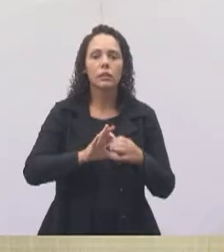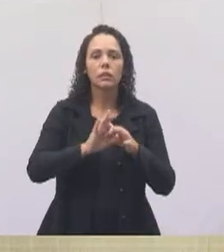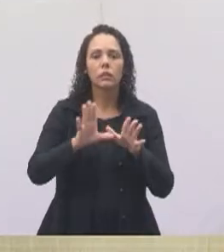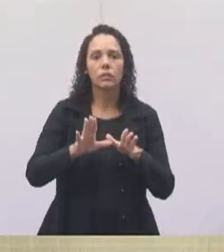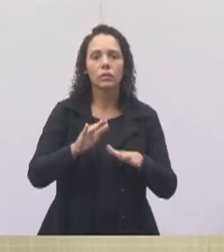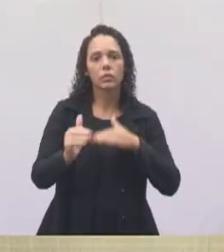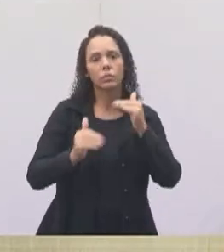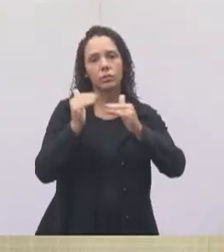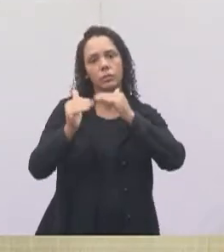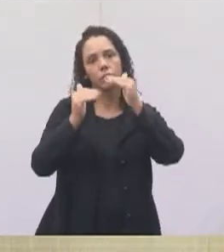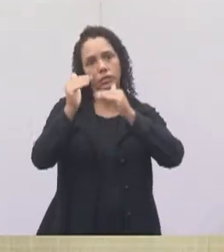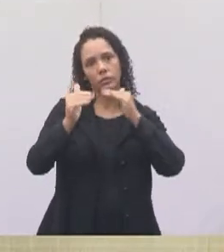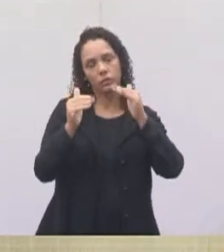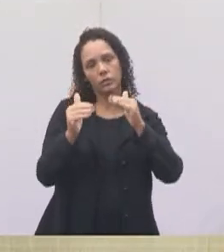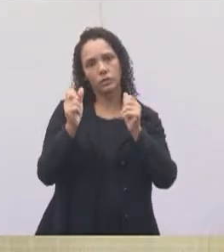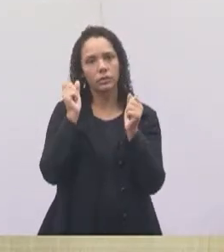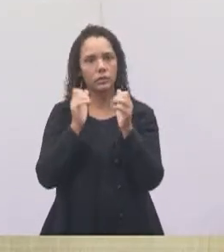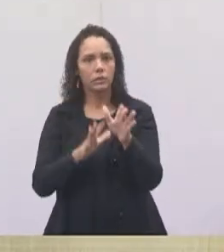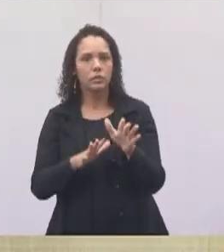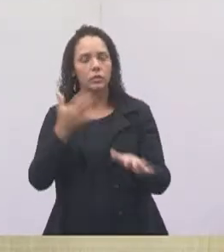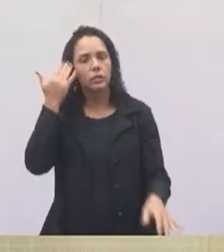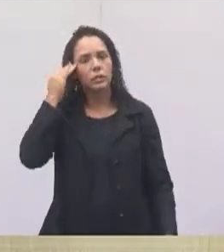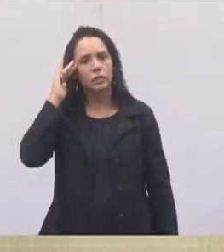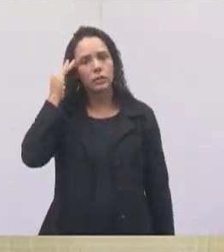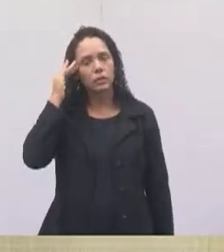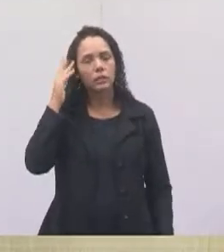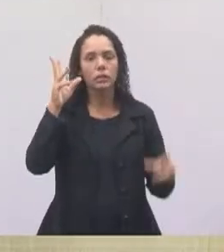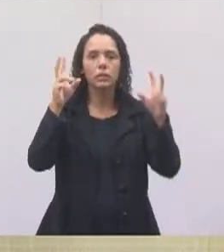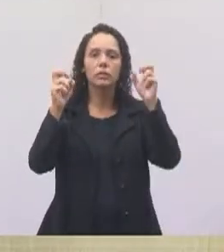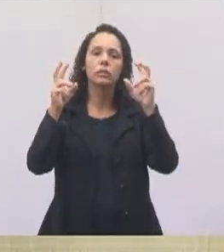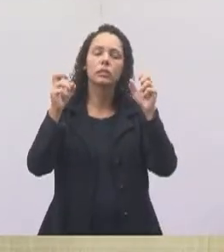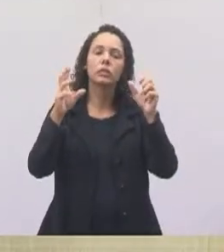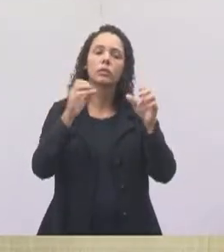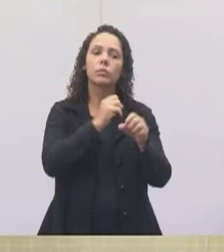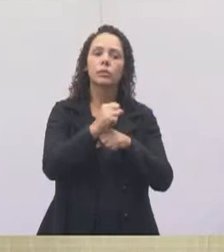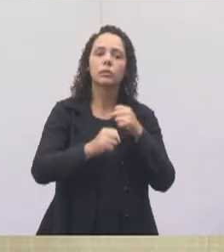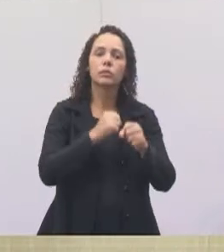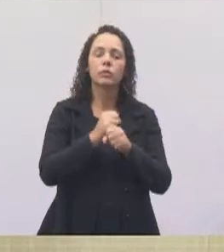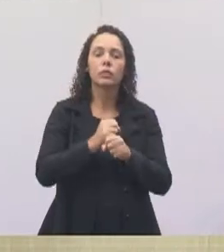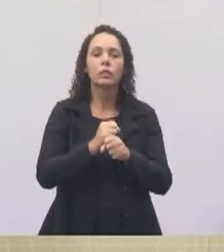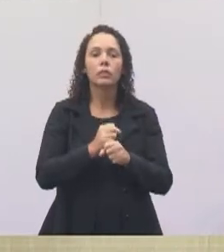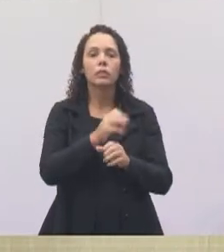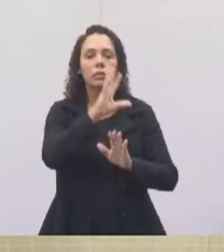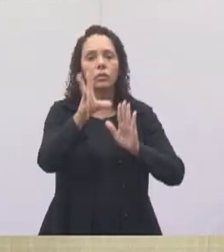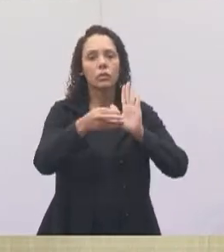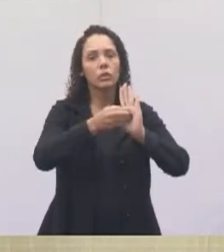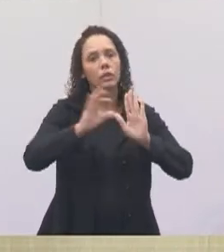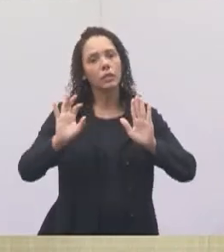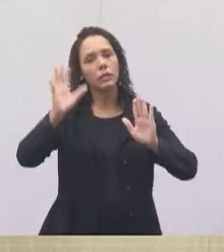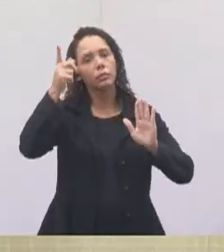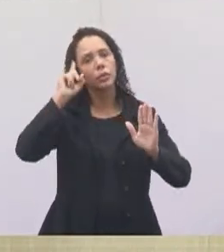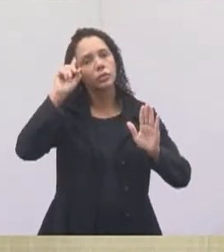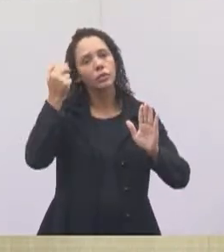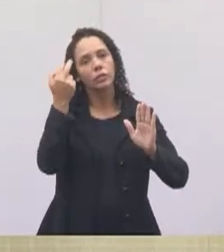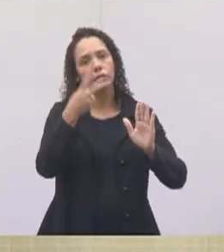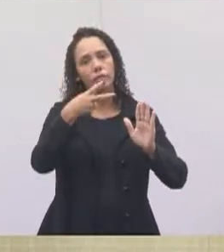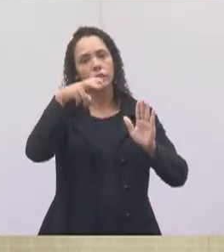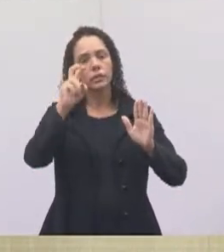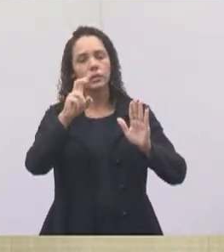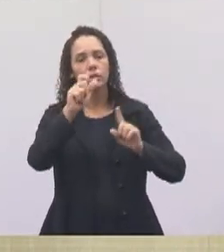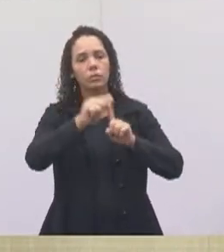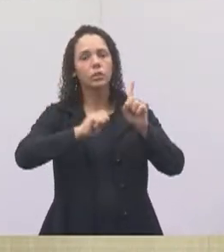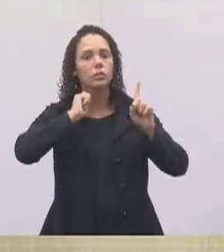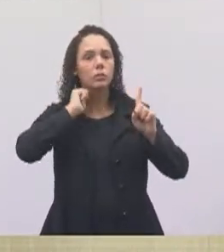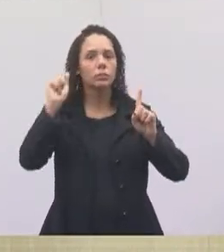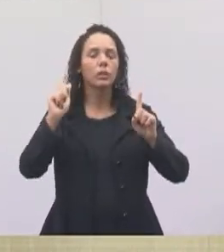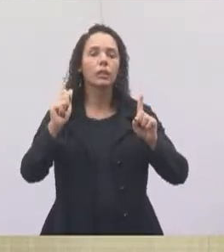ações que entenderem pertinentes de acordo com a temática anual. A colocação da celebração em 25 de maio visa colocar a data